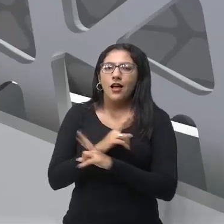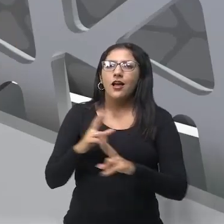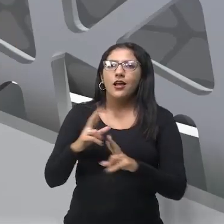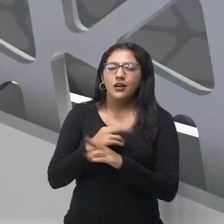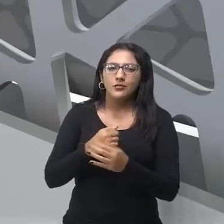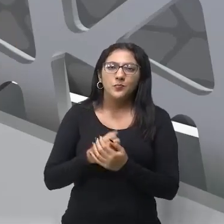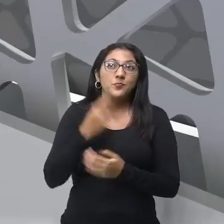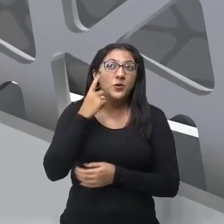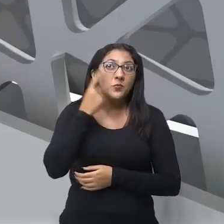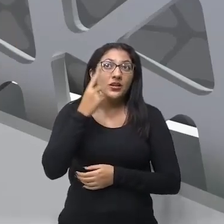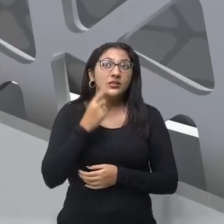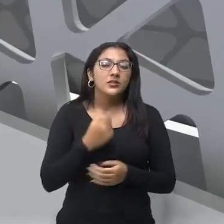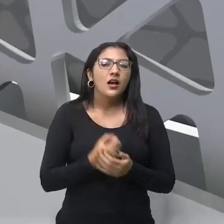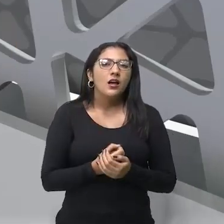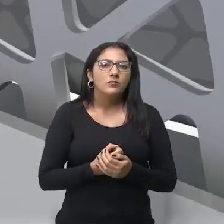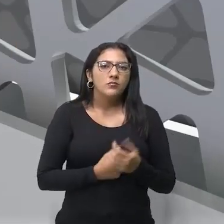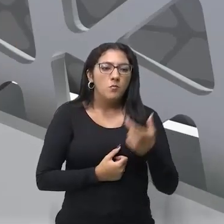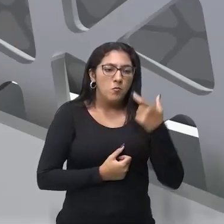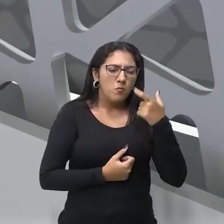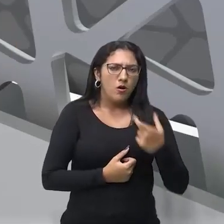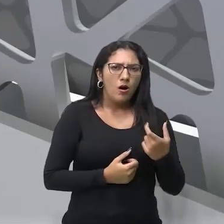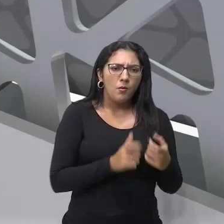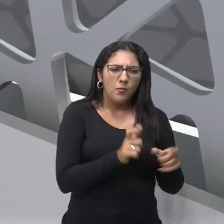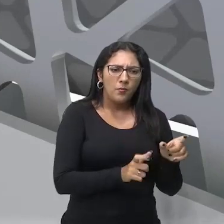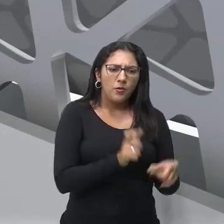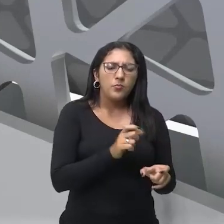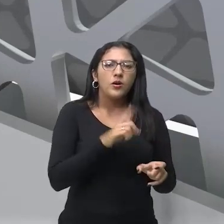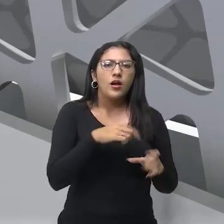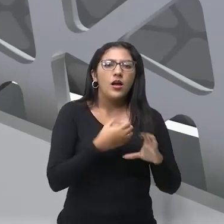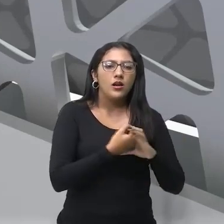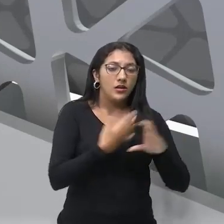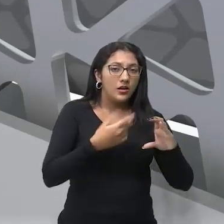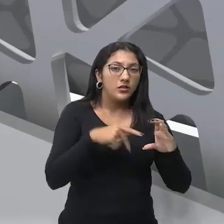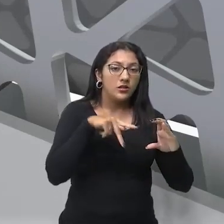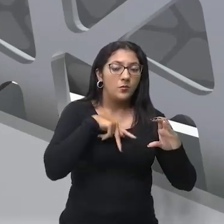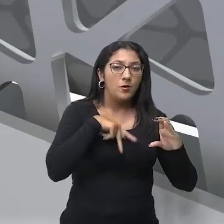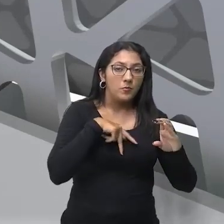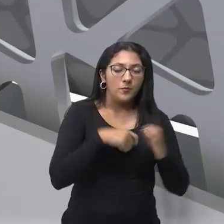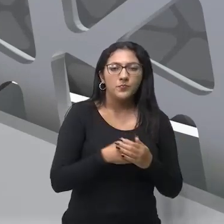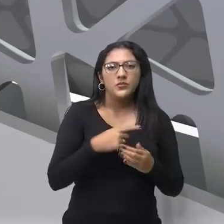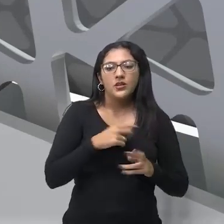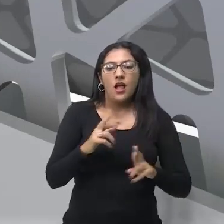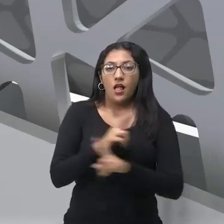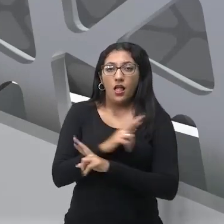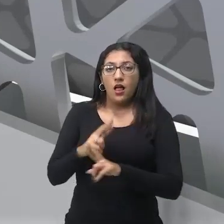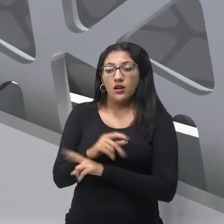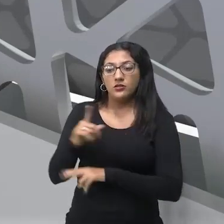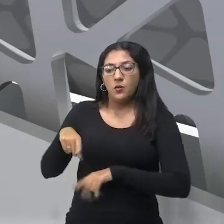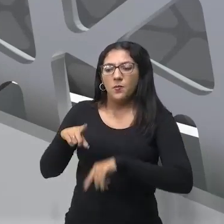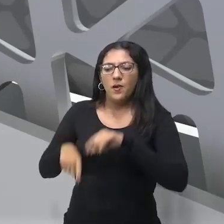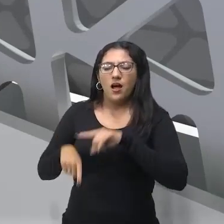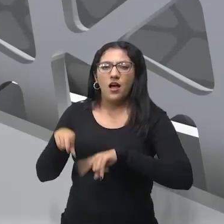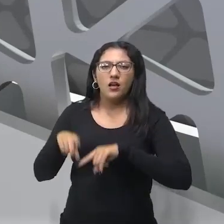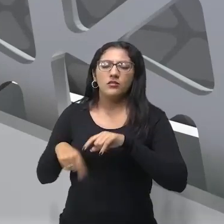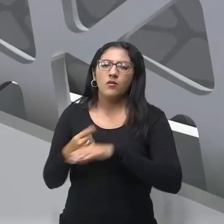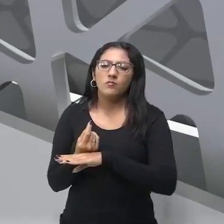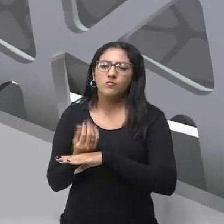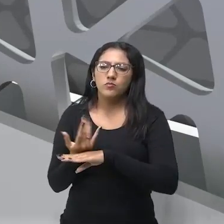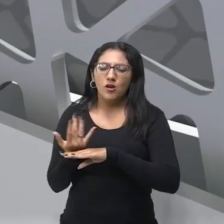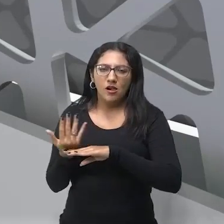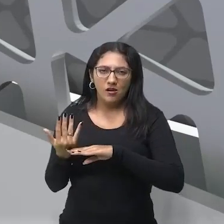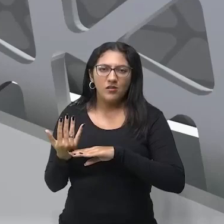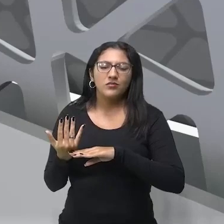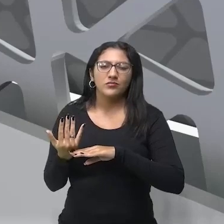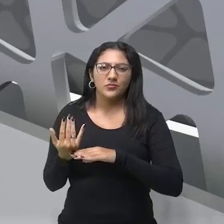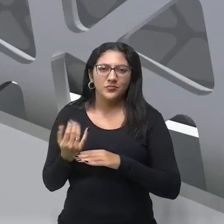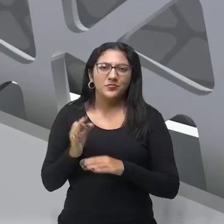a personificação. Estou pegando algo que são os seres humanos que fazem, uma característica dos seres humanos, e estou atribuindo a algo que não é